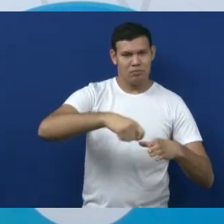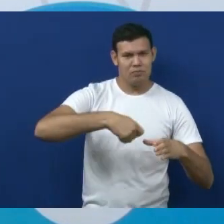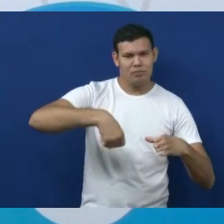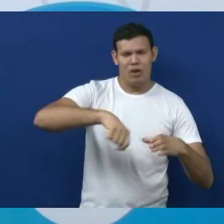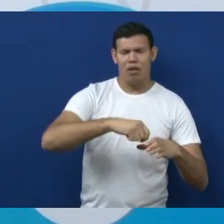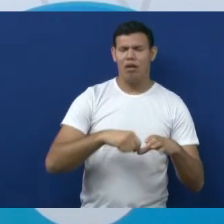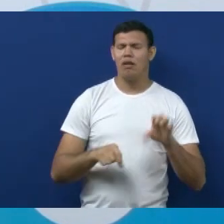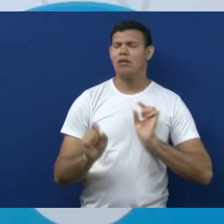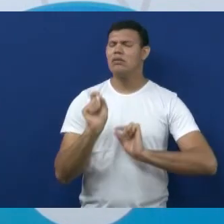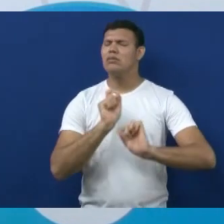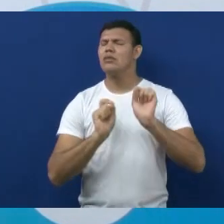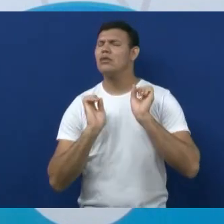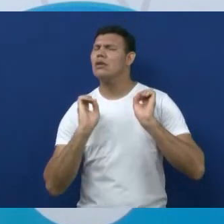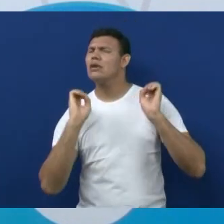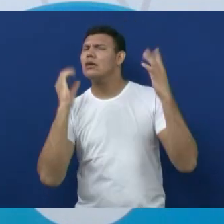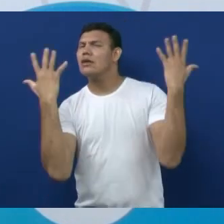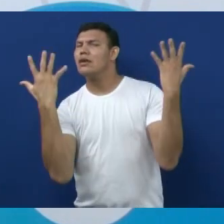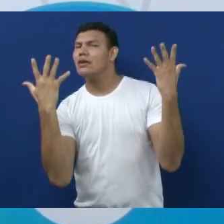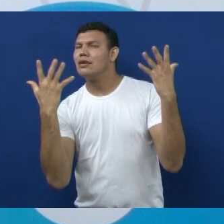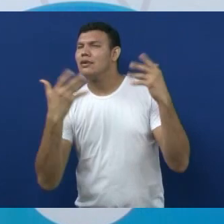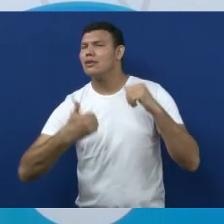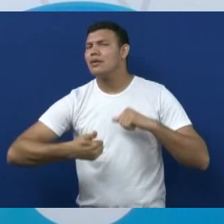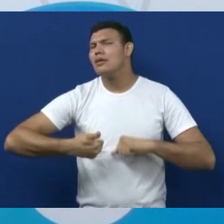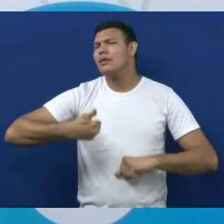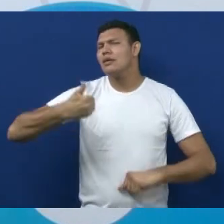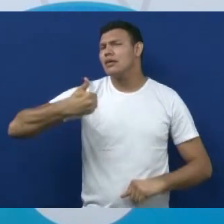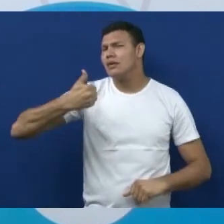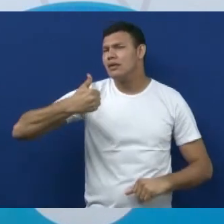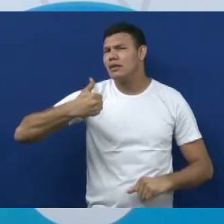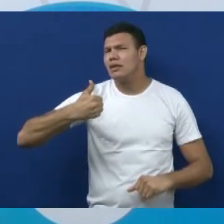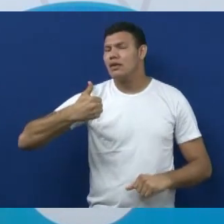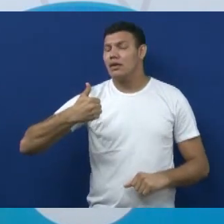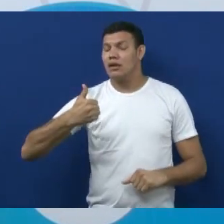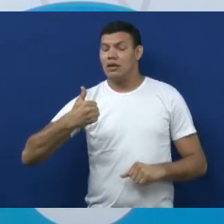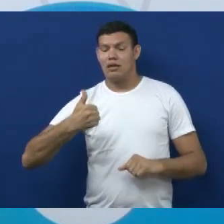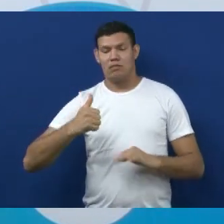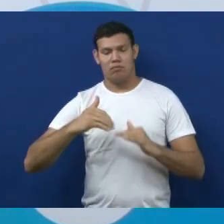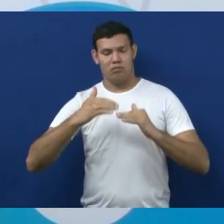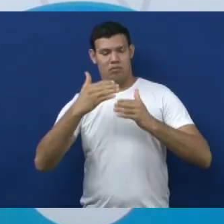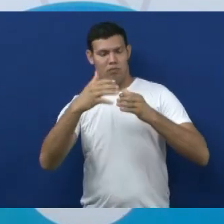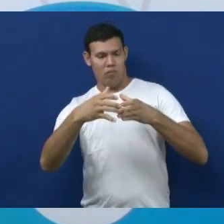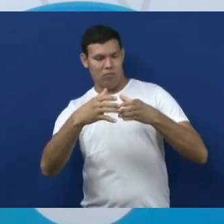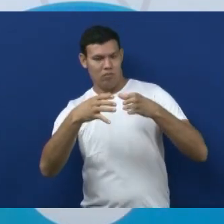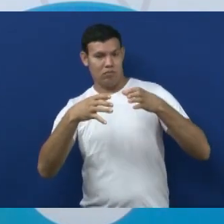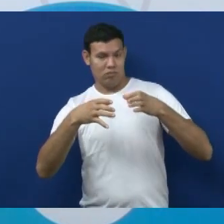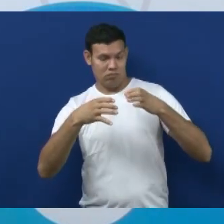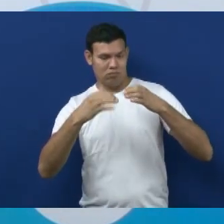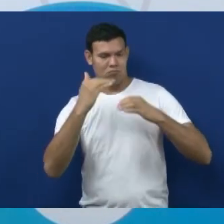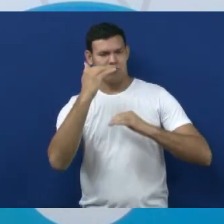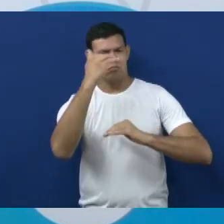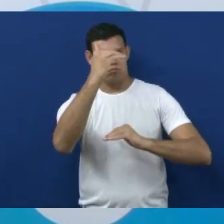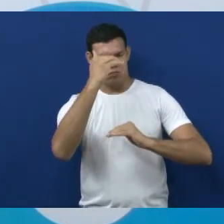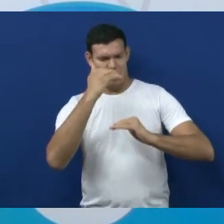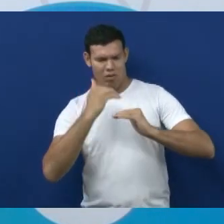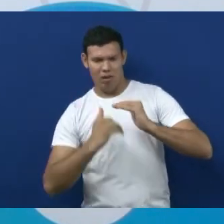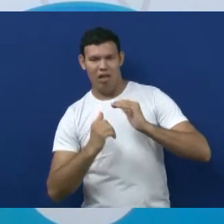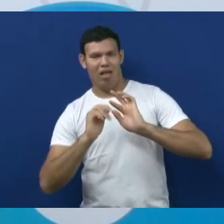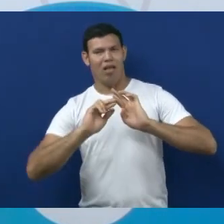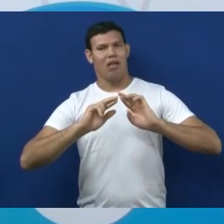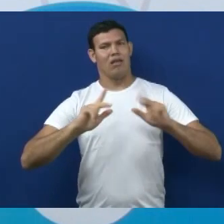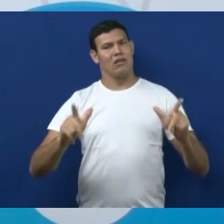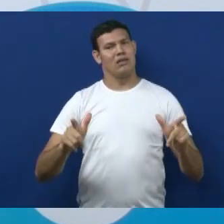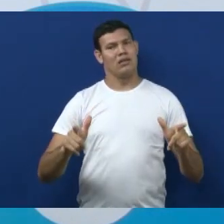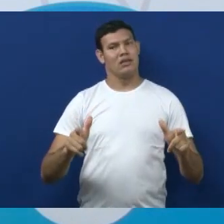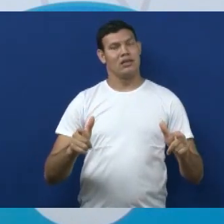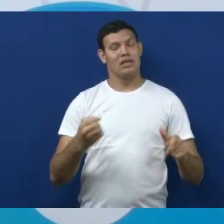vai acontecer? Primeiro lugar, elas vão se posicionar de formas diferentes. O que acontece se você